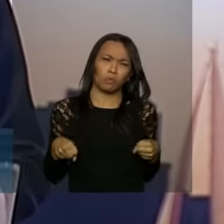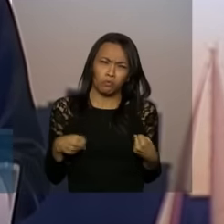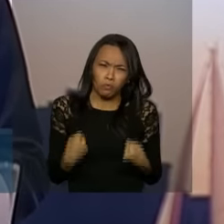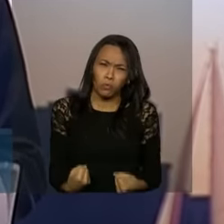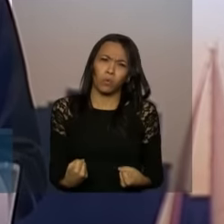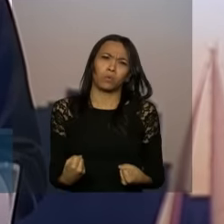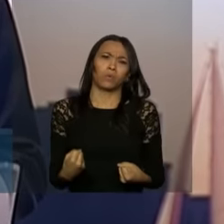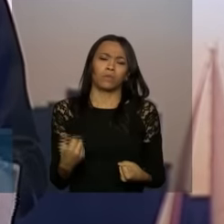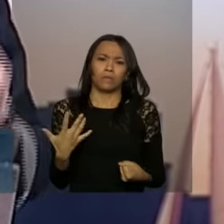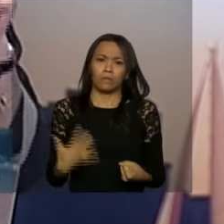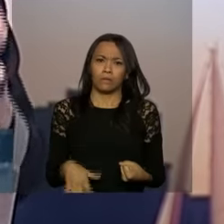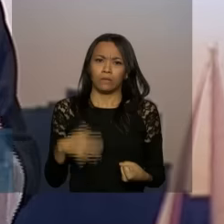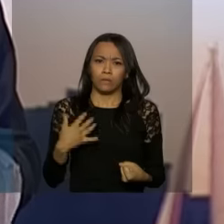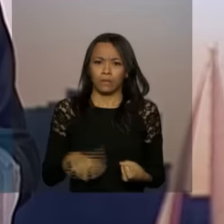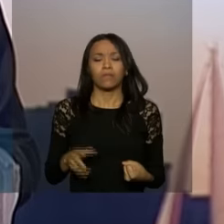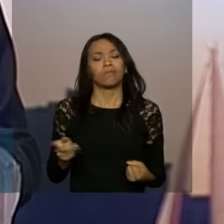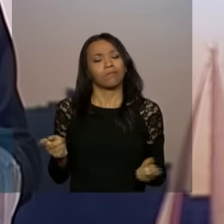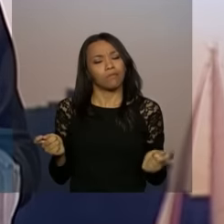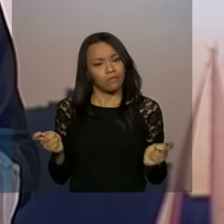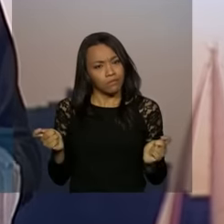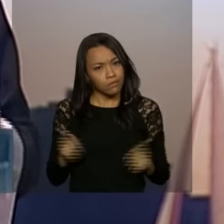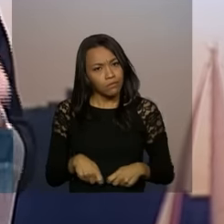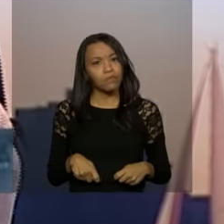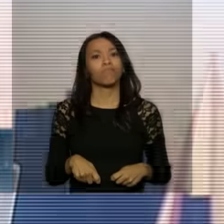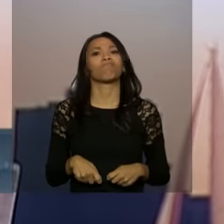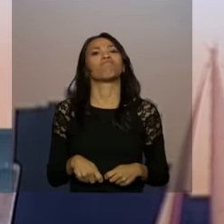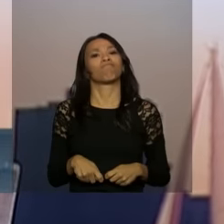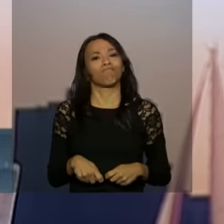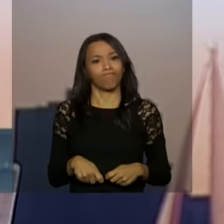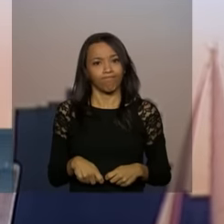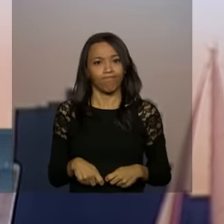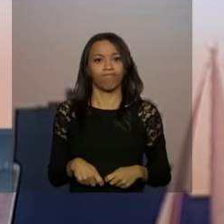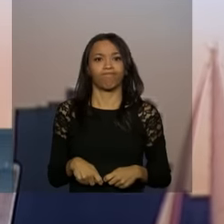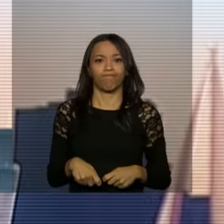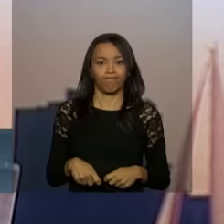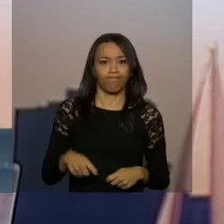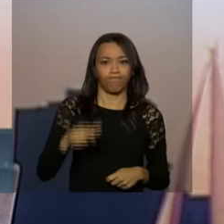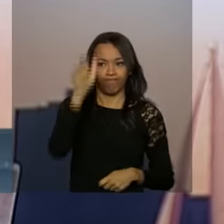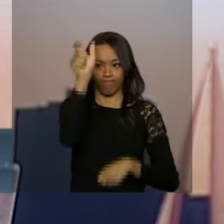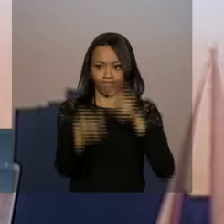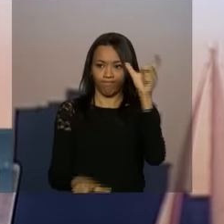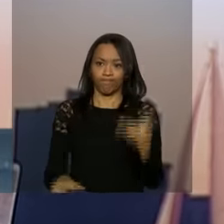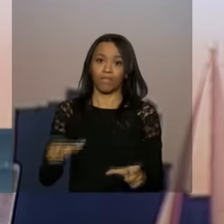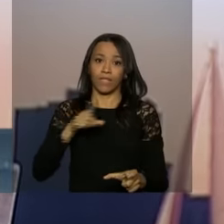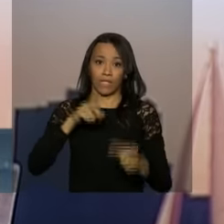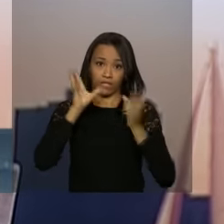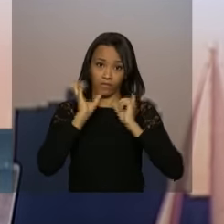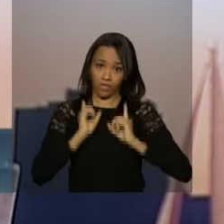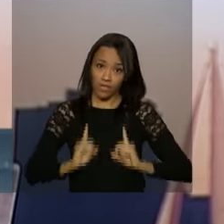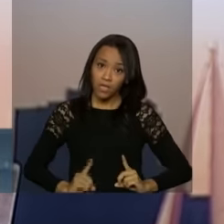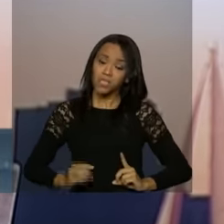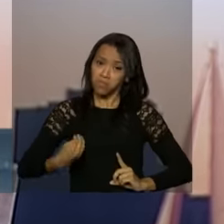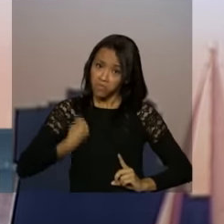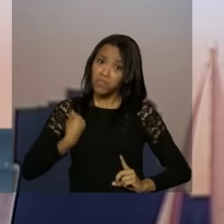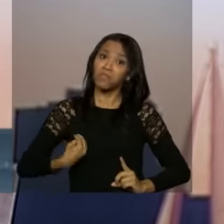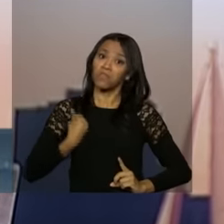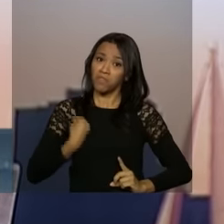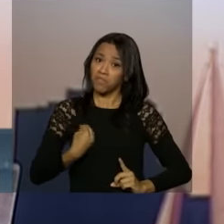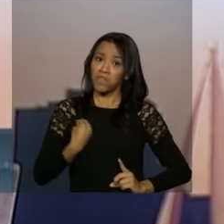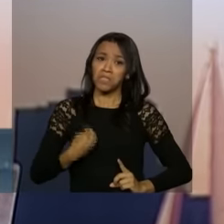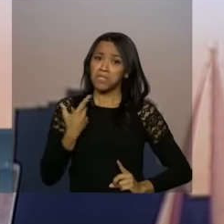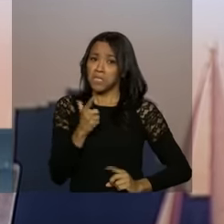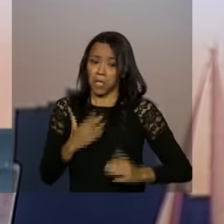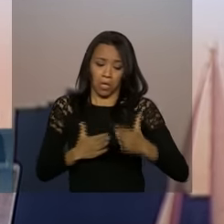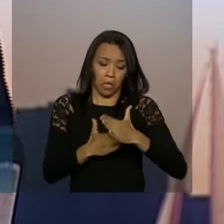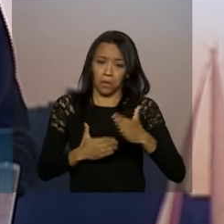mostram que é possível para as pessoas com deficiência viver sem limites. E